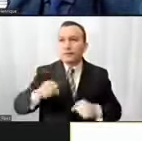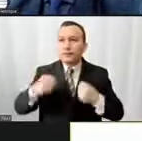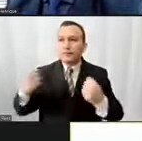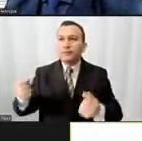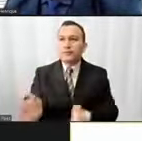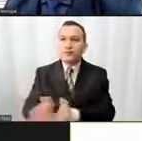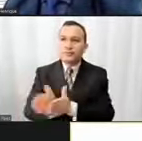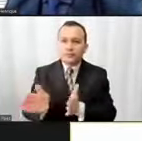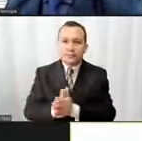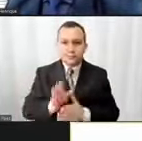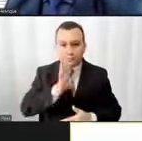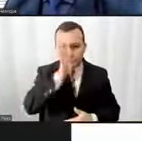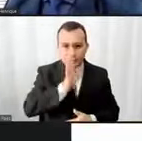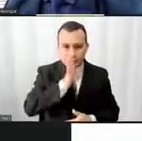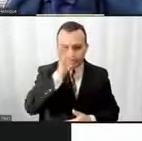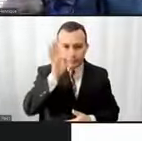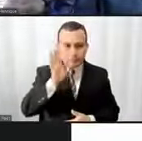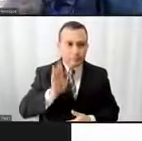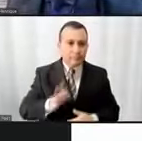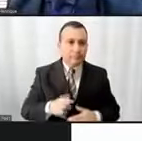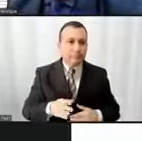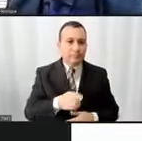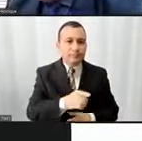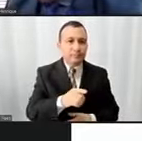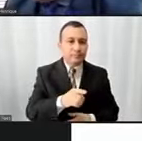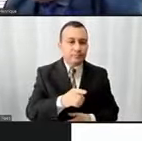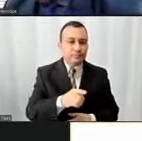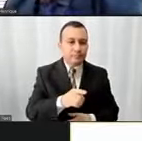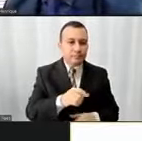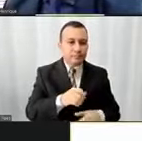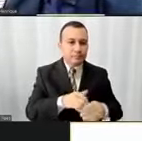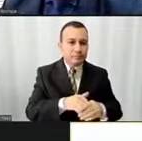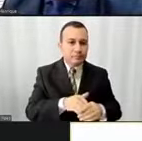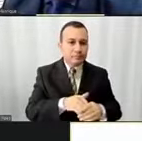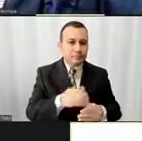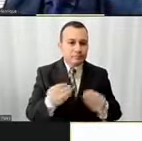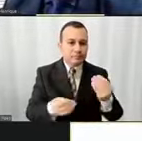um absurdo. Por isso eu voto absolutamente não. E